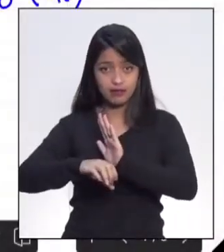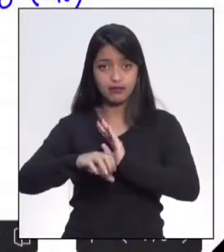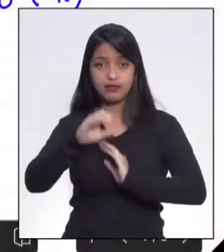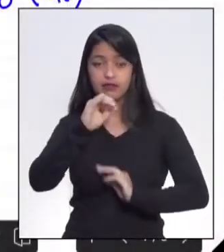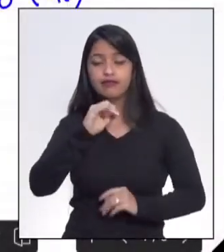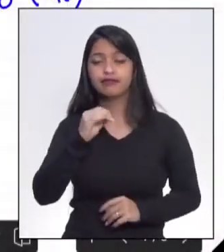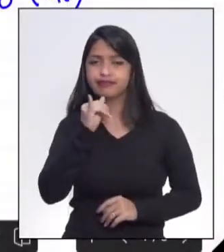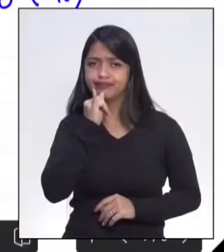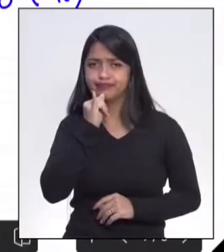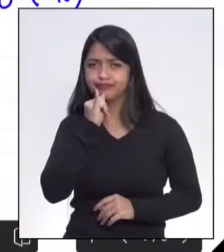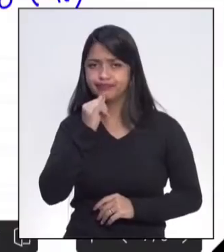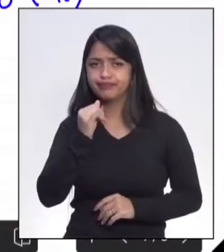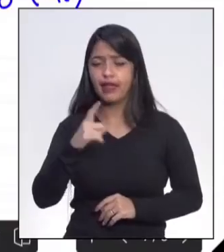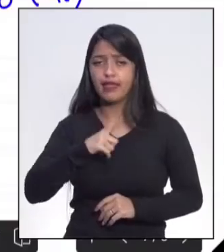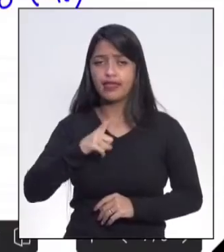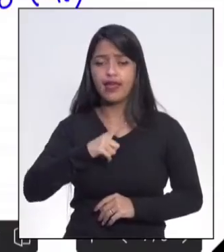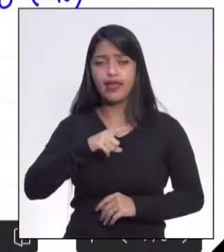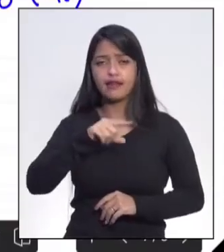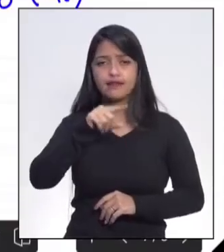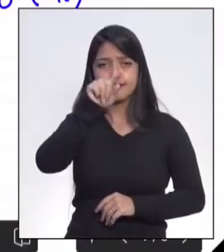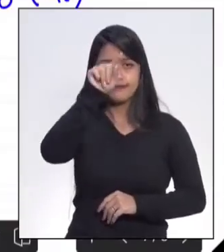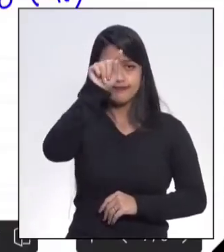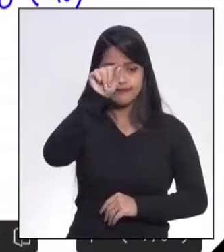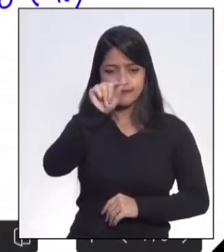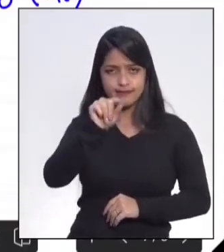meu eixo traçado,